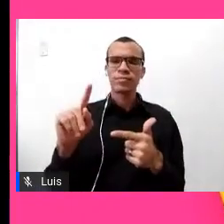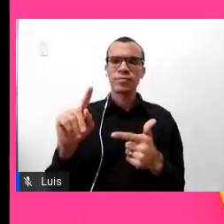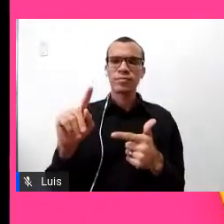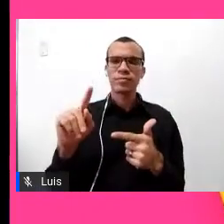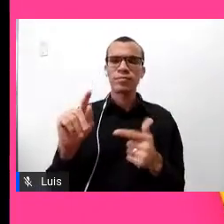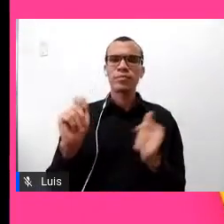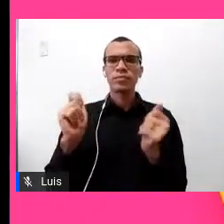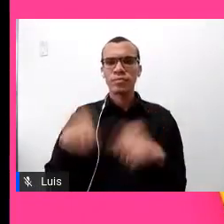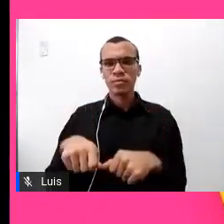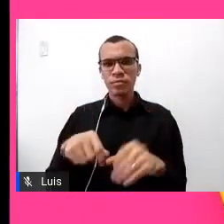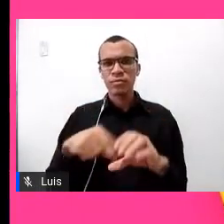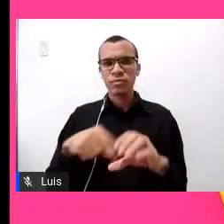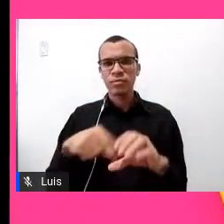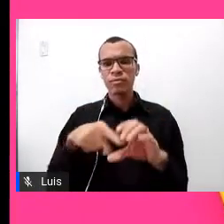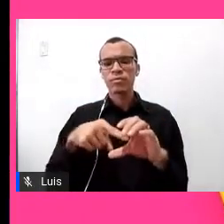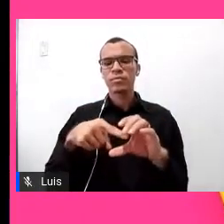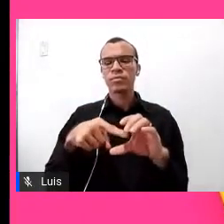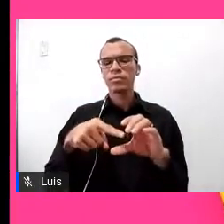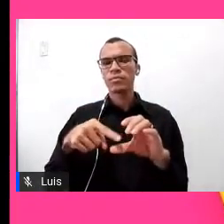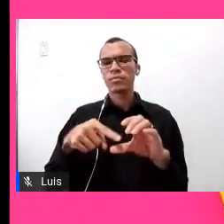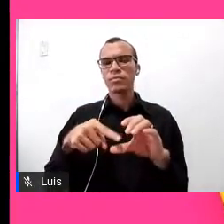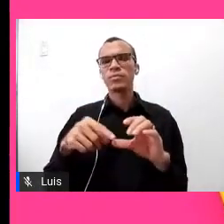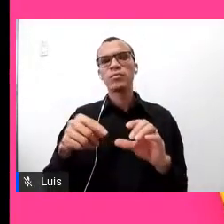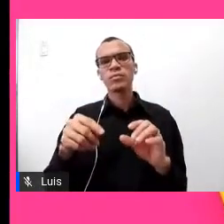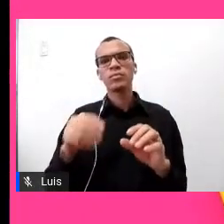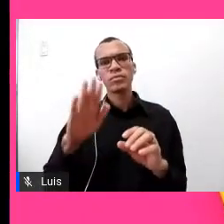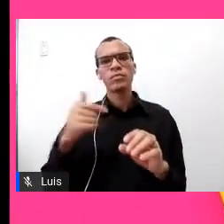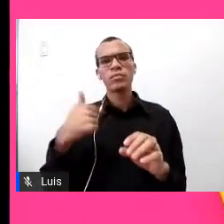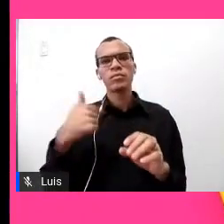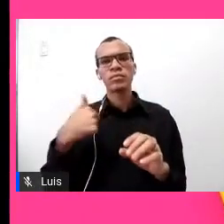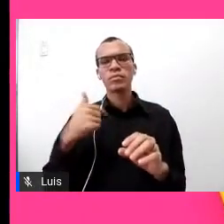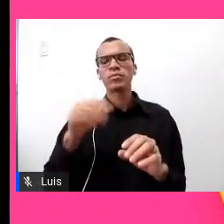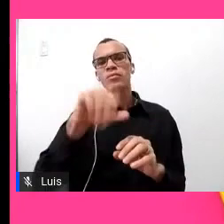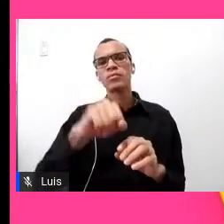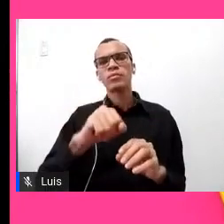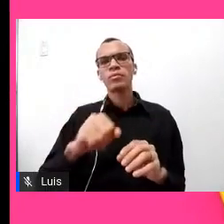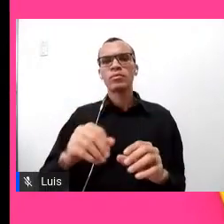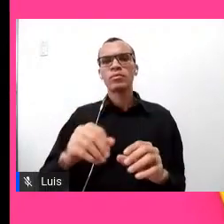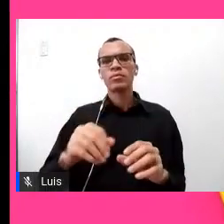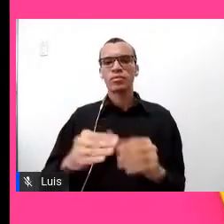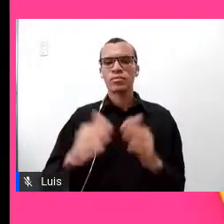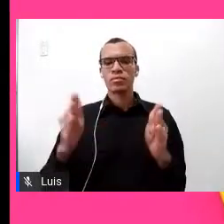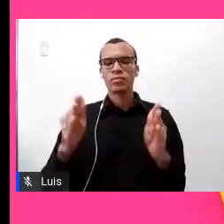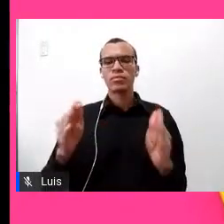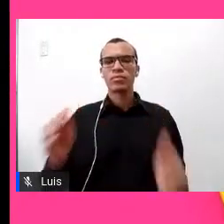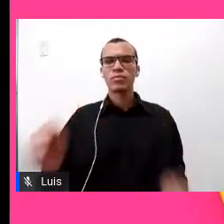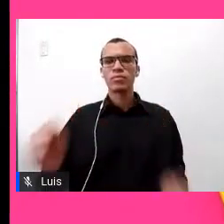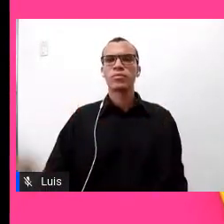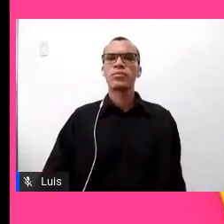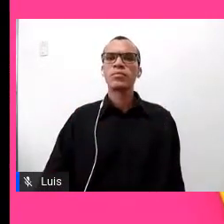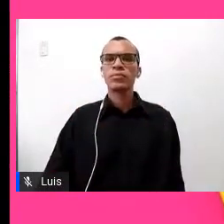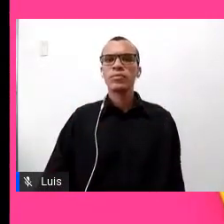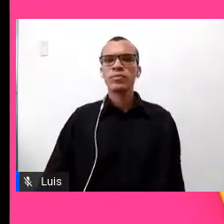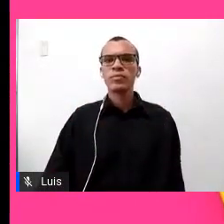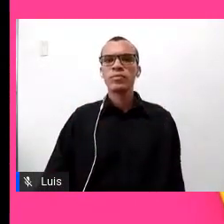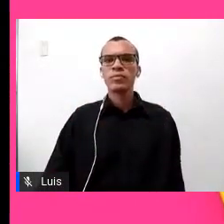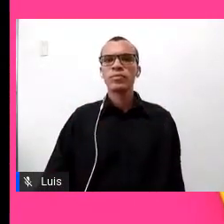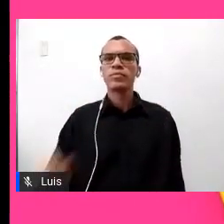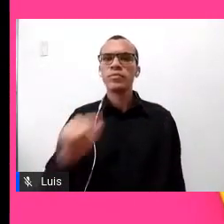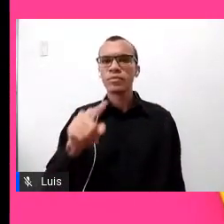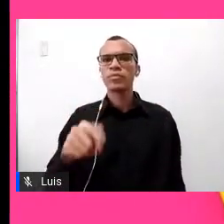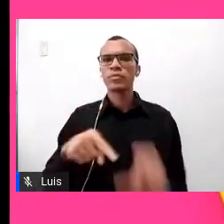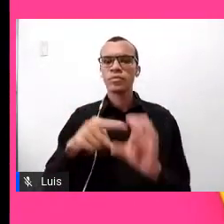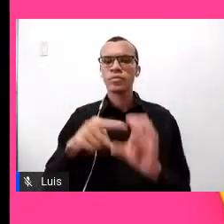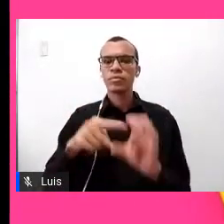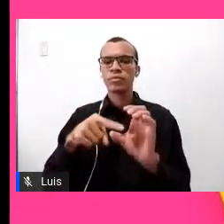motor, mas no caso eu quis pegar um maior, para poder mostrar para vocês. E aqui, no eixo do motor, que é